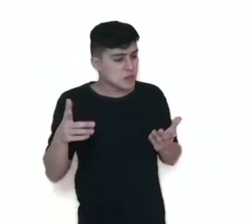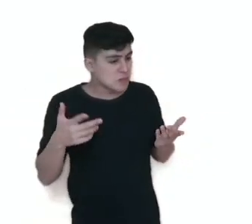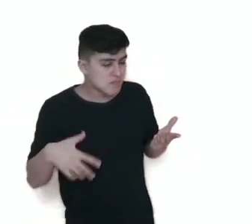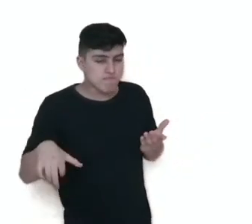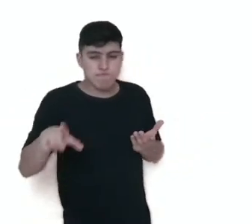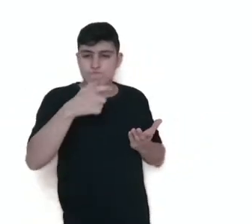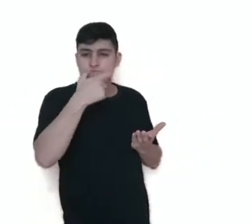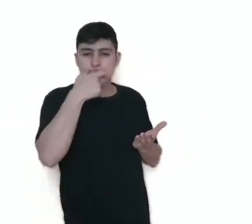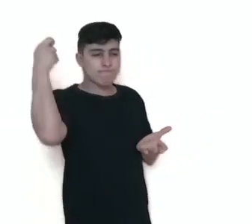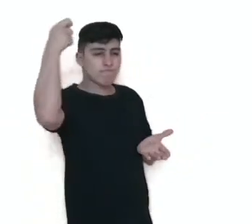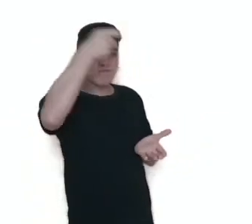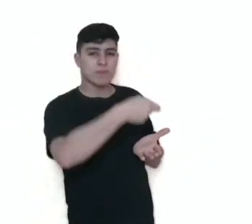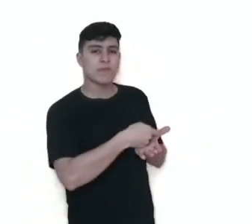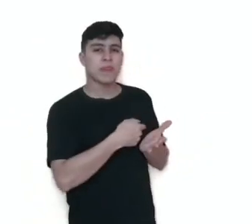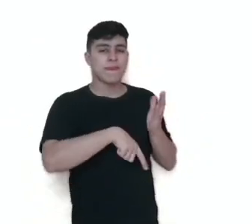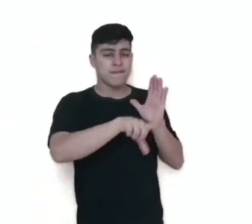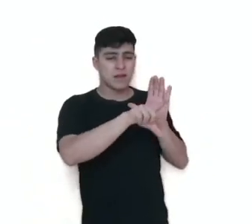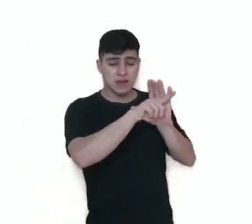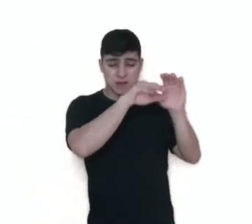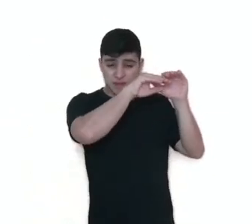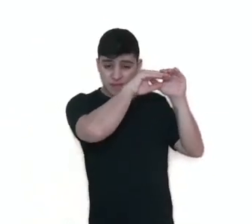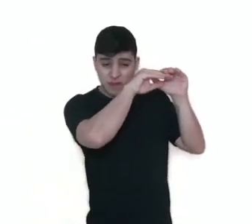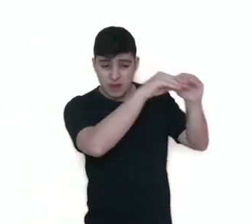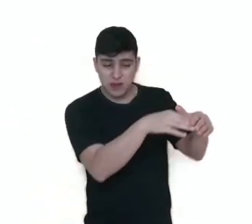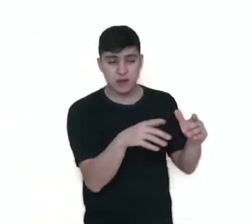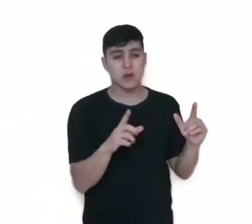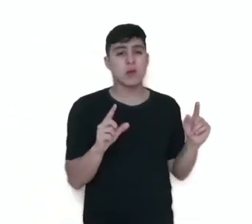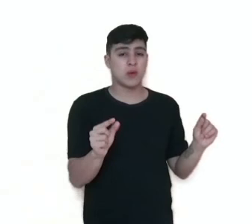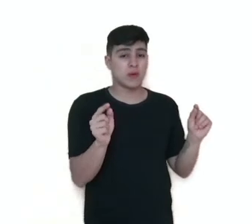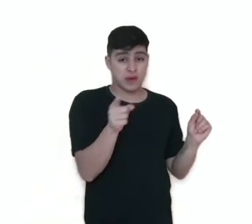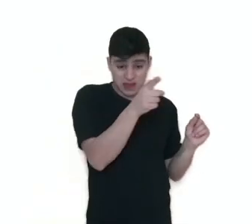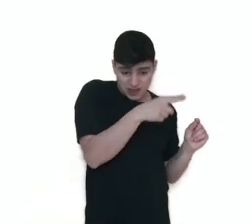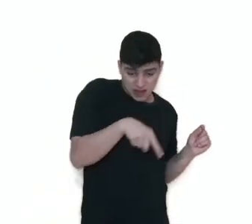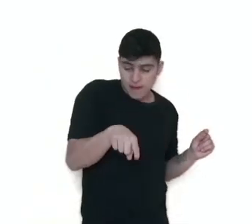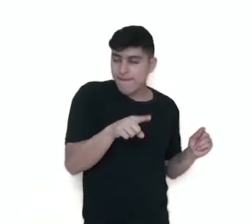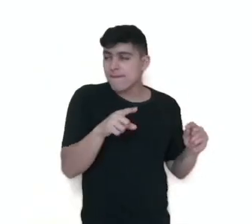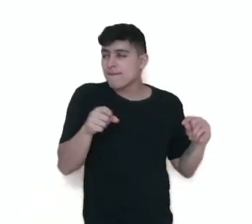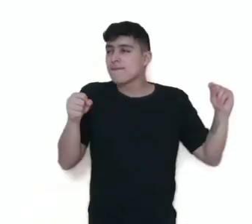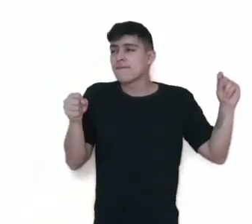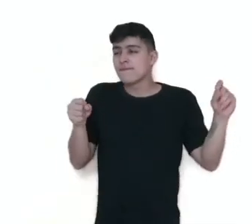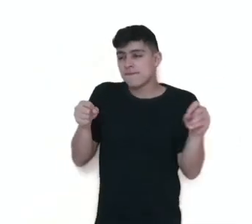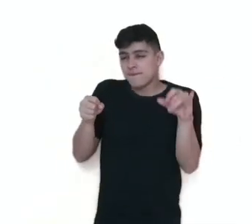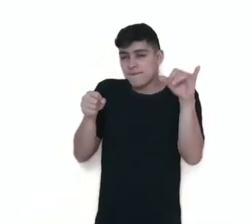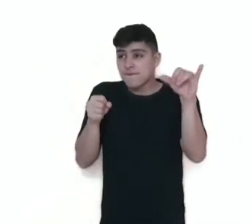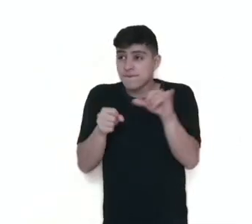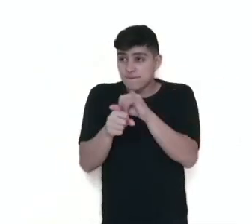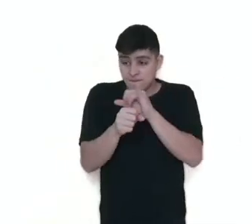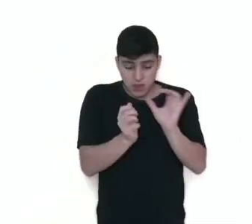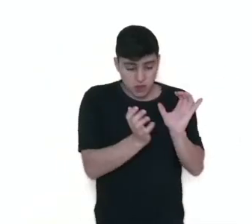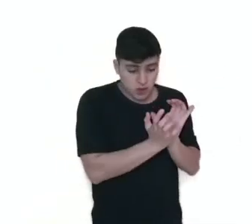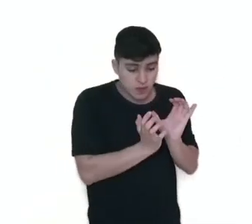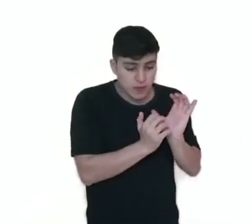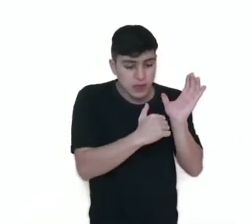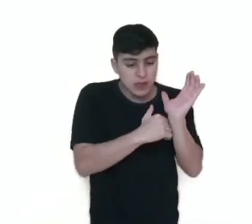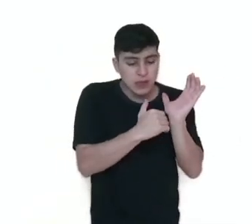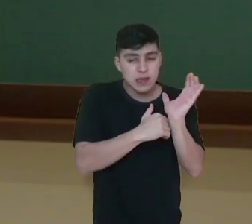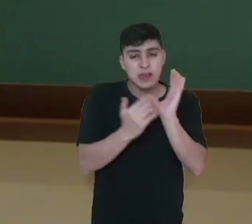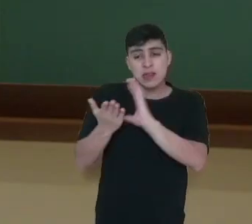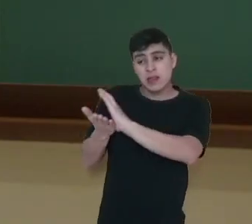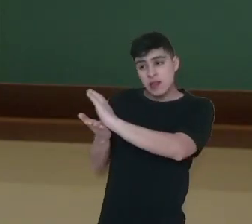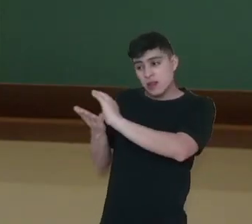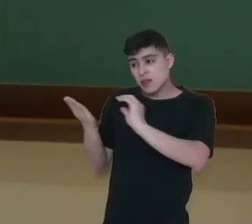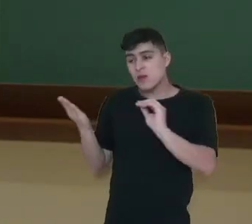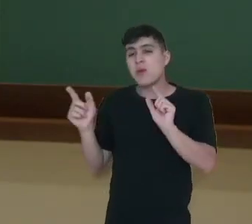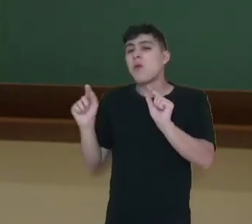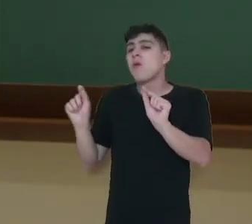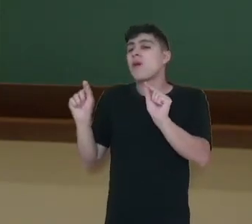e as leis intoleráveis, e nas colônias foram criadas várias sociedades secretas seguindo o modelo dos filhos